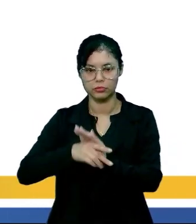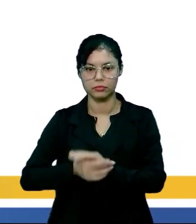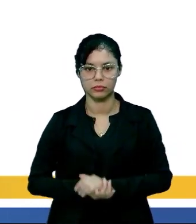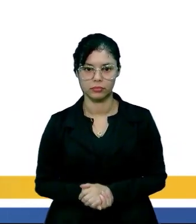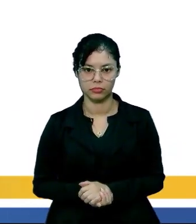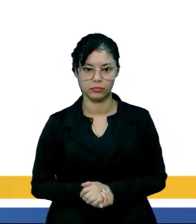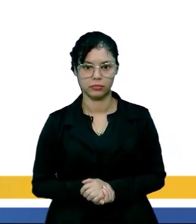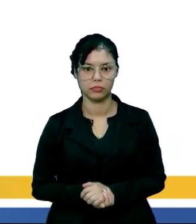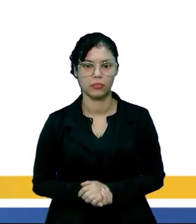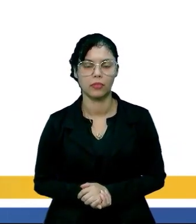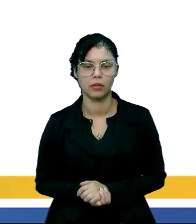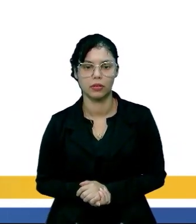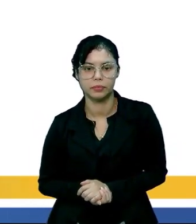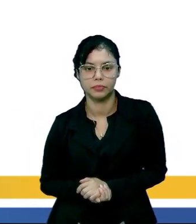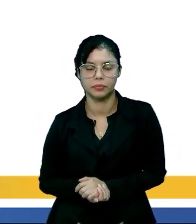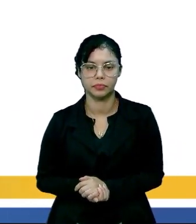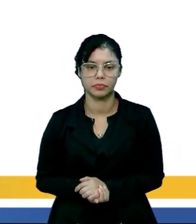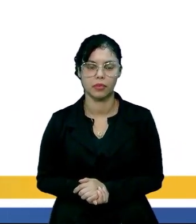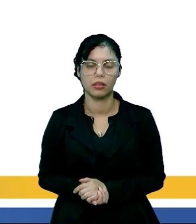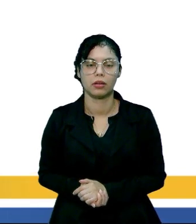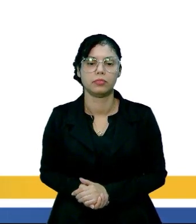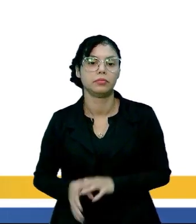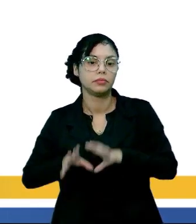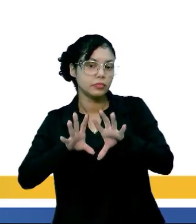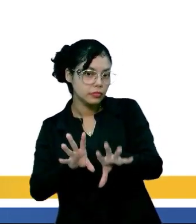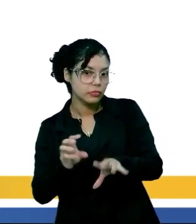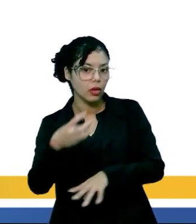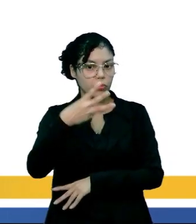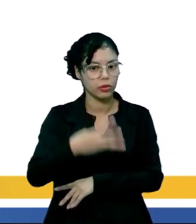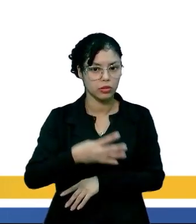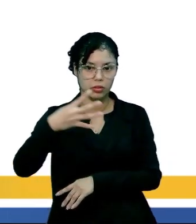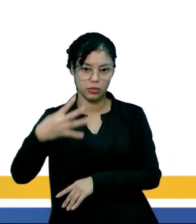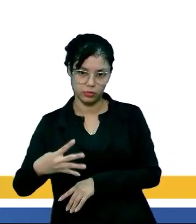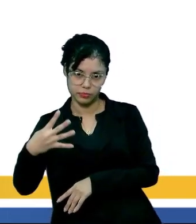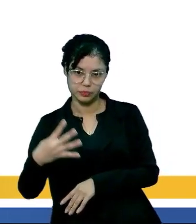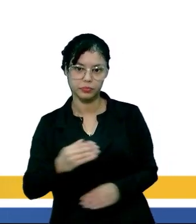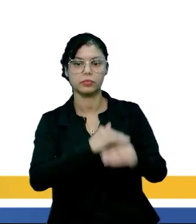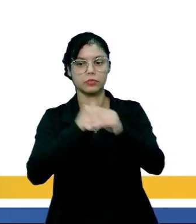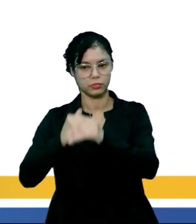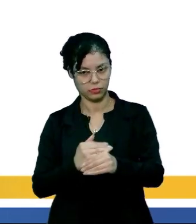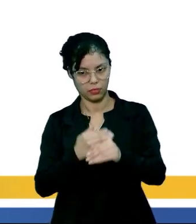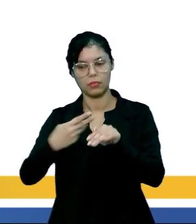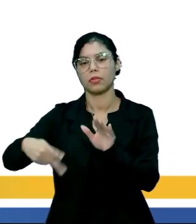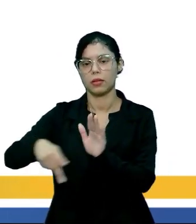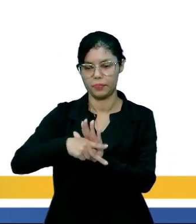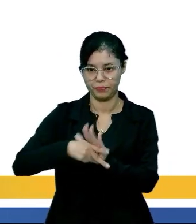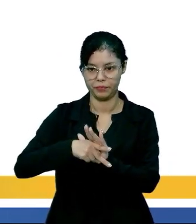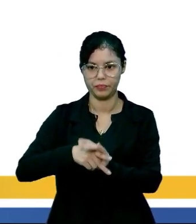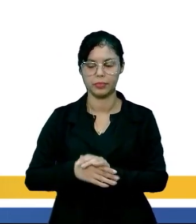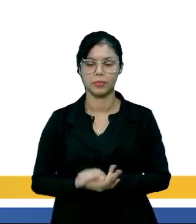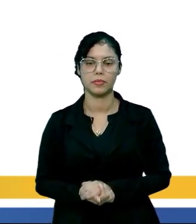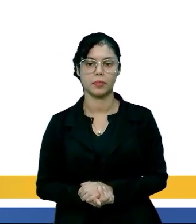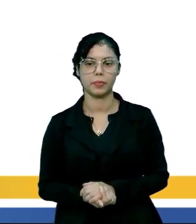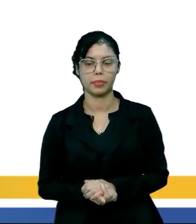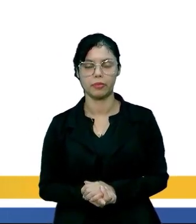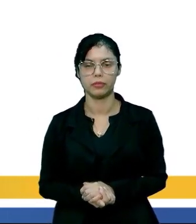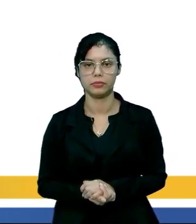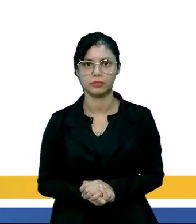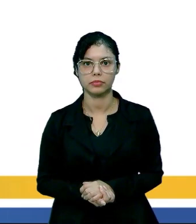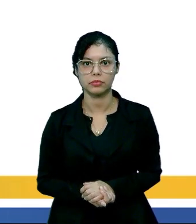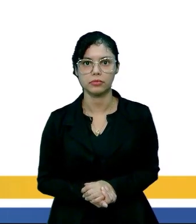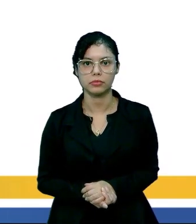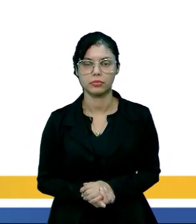são iguais entre si, certo? Assim como o terceiro e o